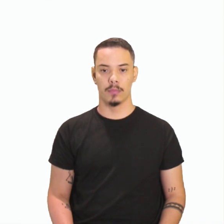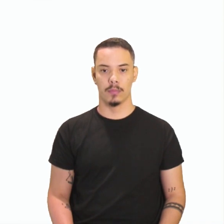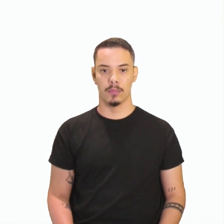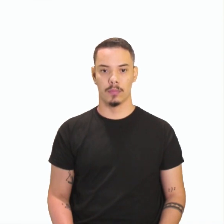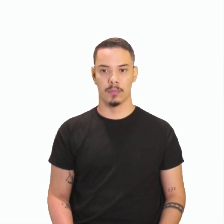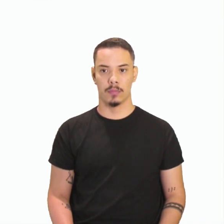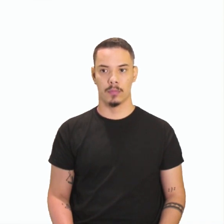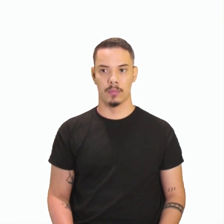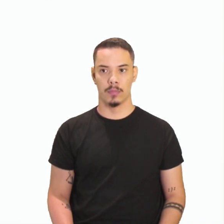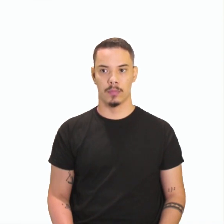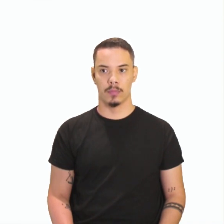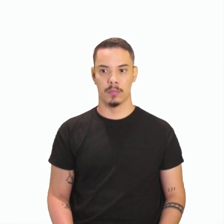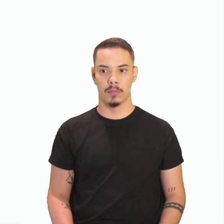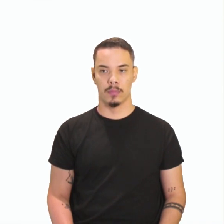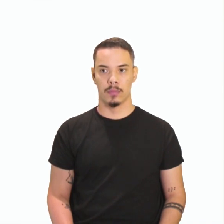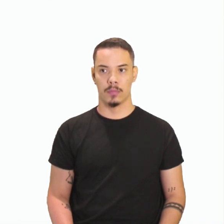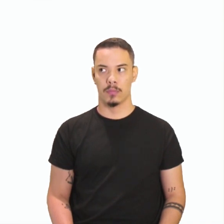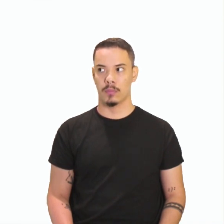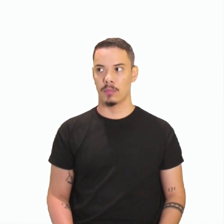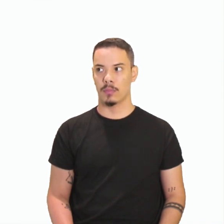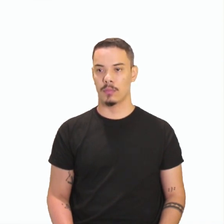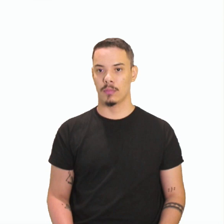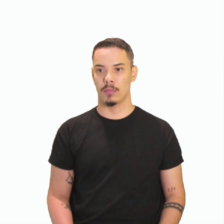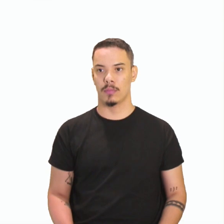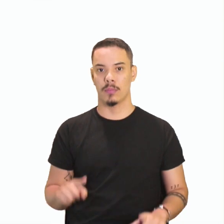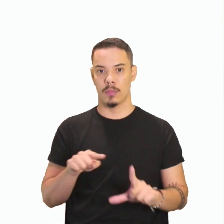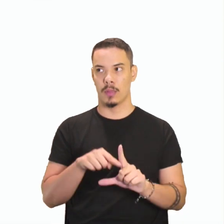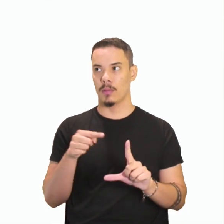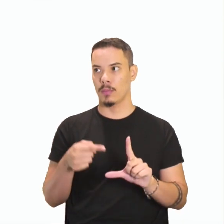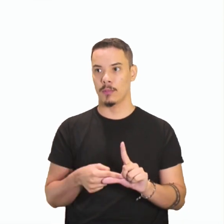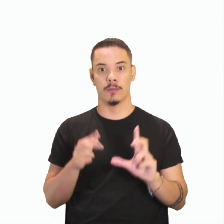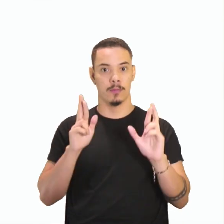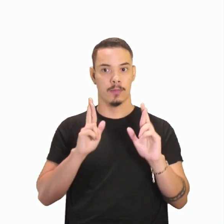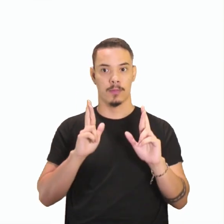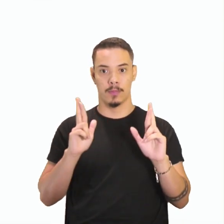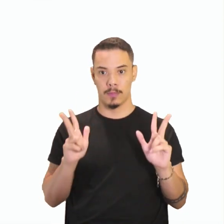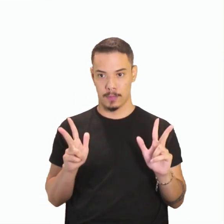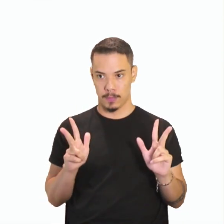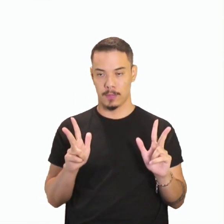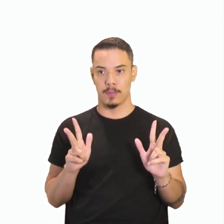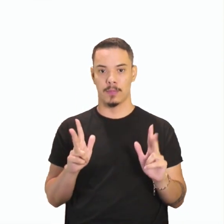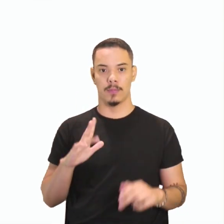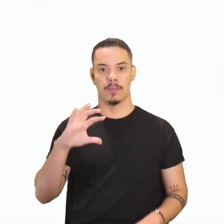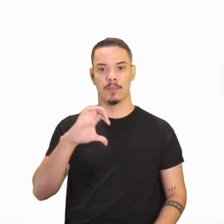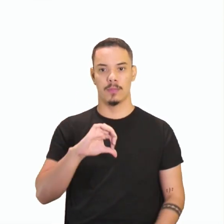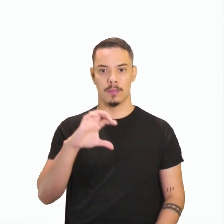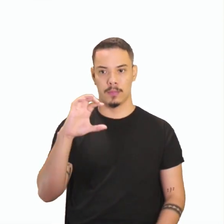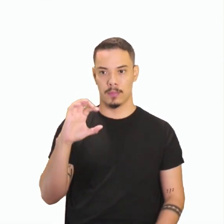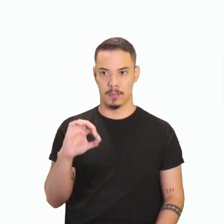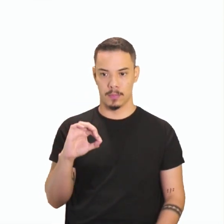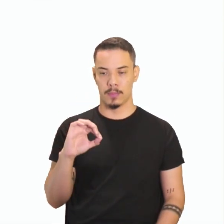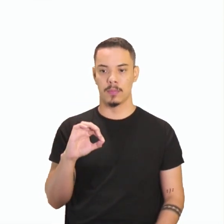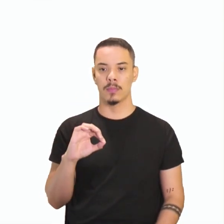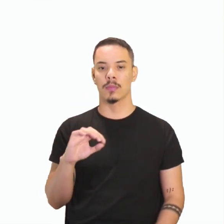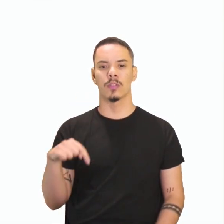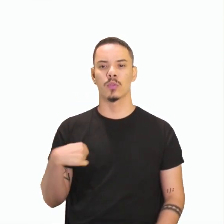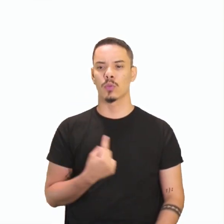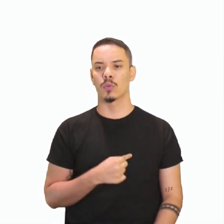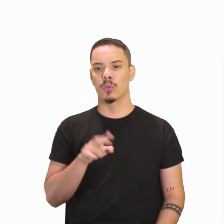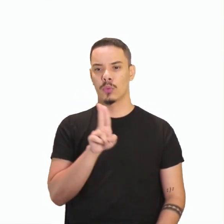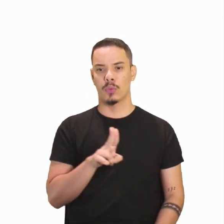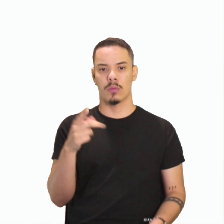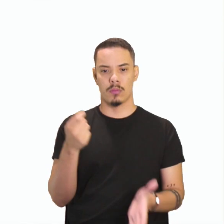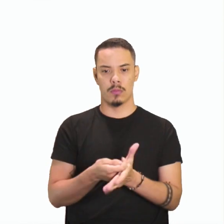Então aqui lembrando, pessoal, quando o ângulo está diferente de 90 graus, né, Décio? A gente